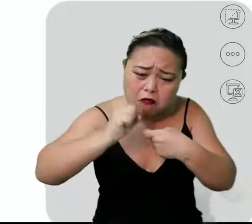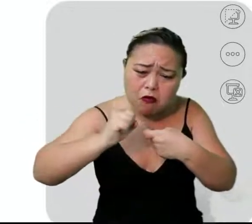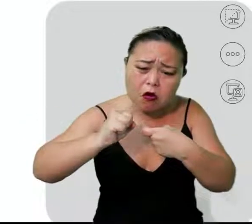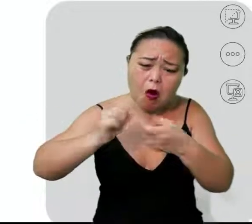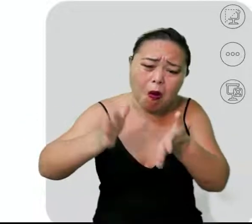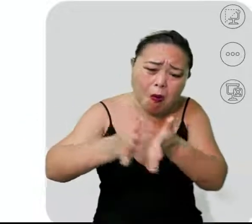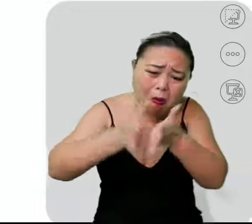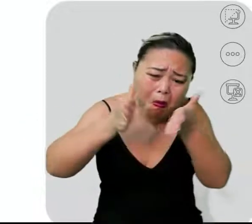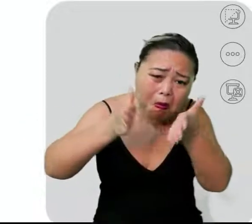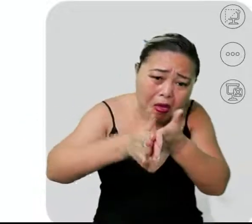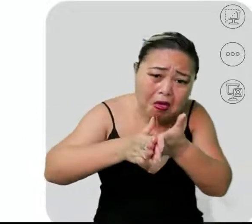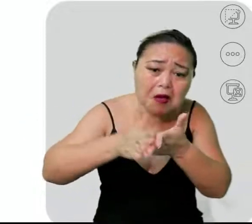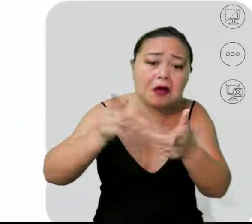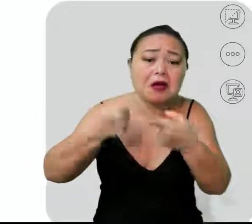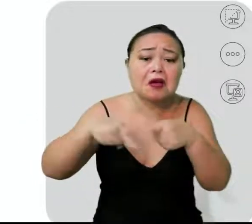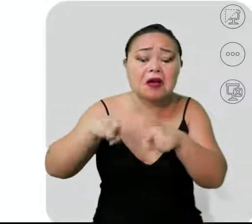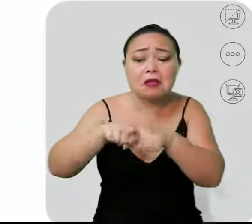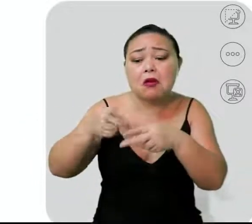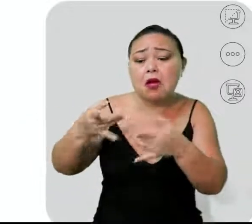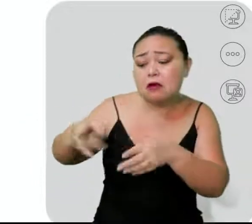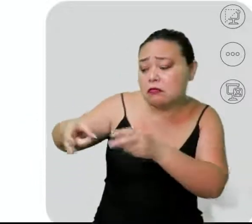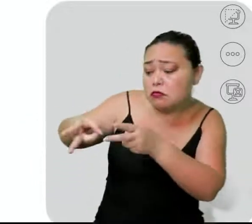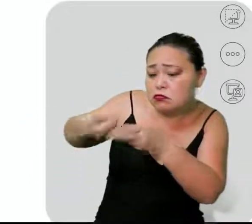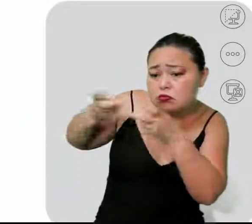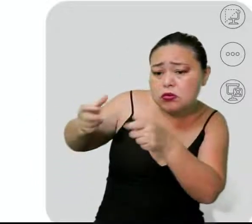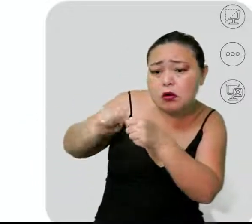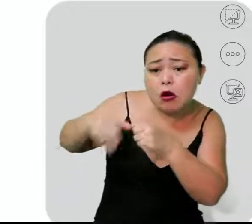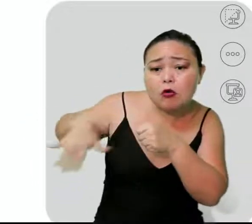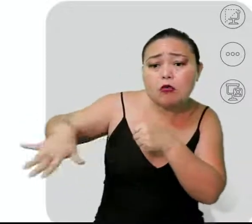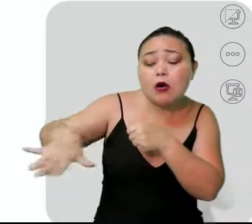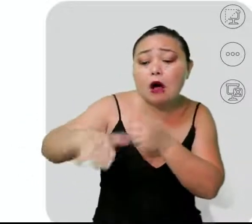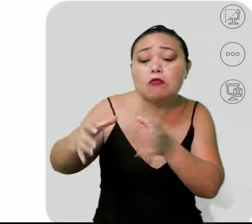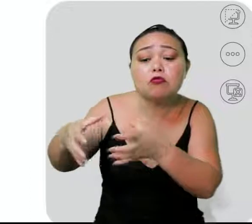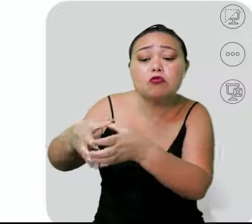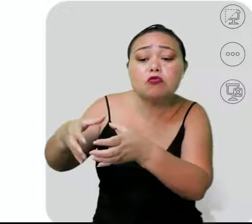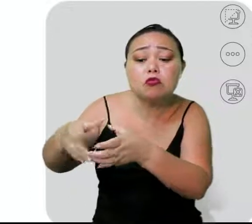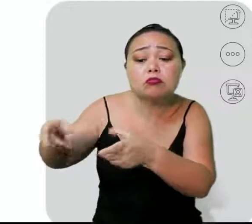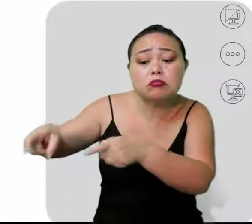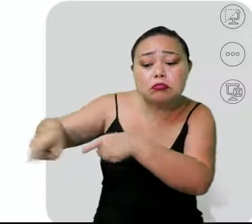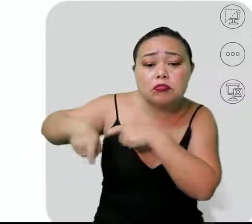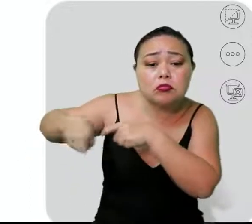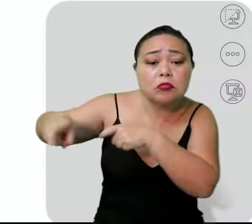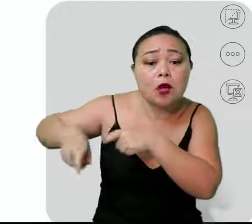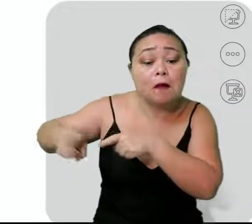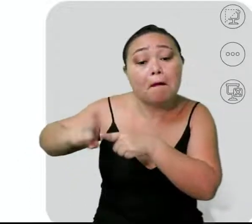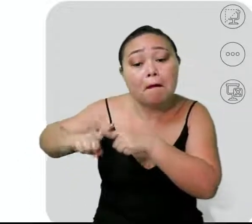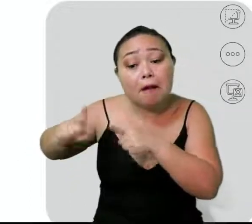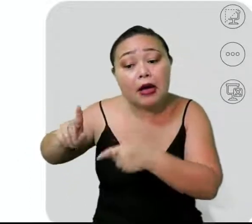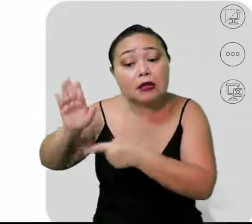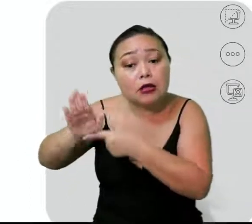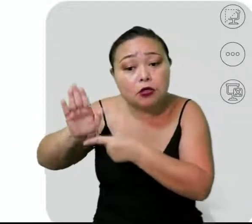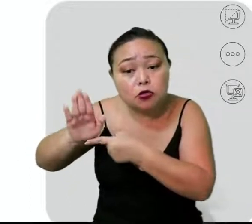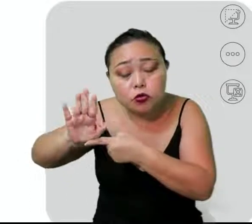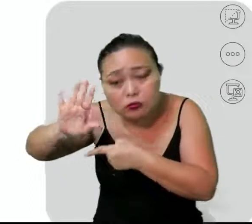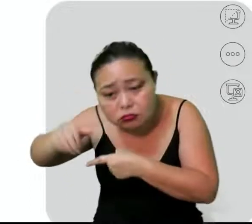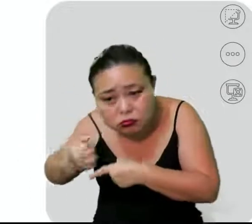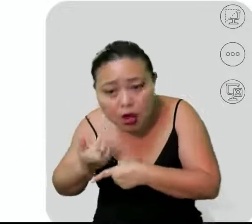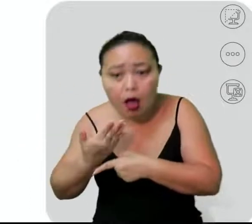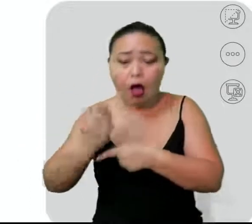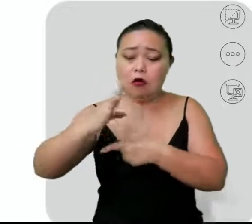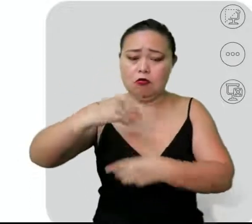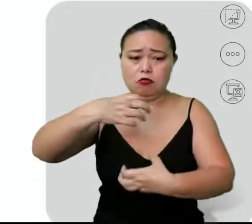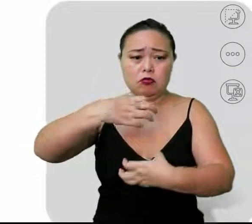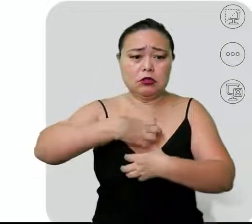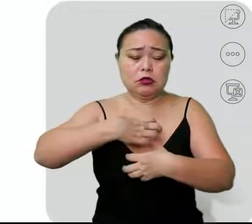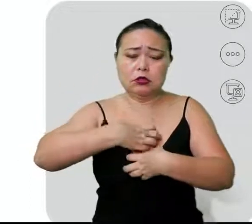classes camponesas mas também contribuiu para revelar o sentimento Nacional de